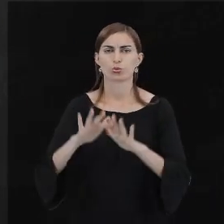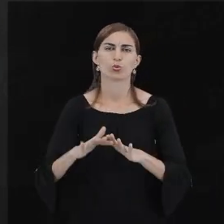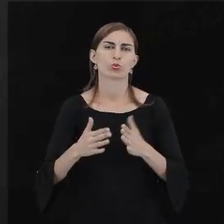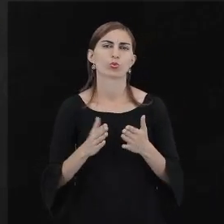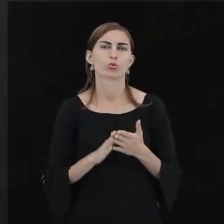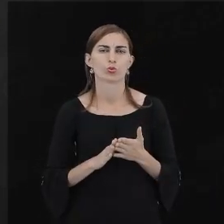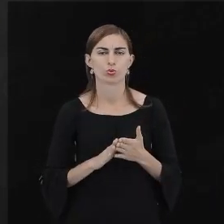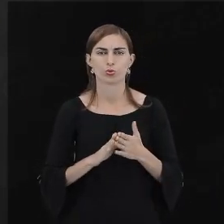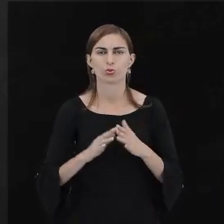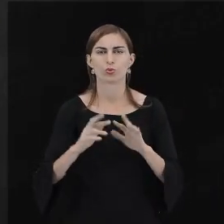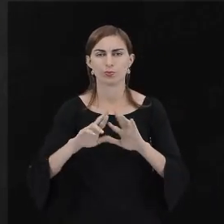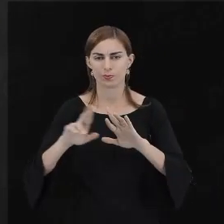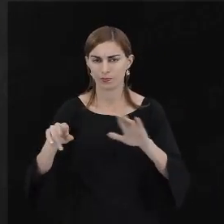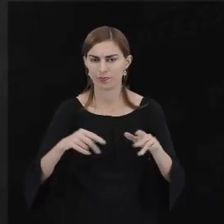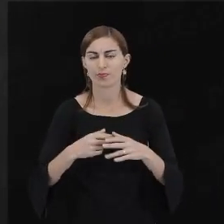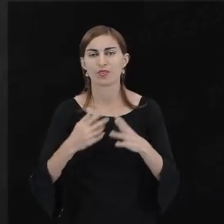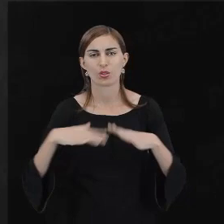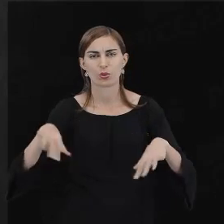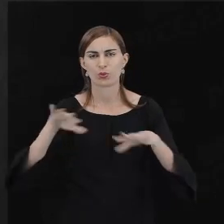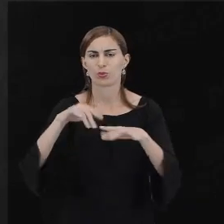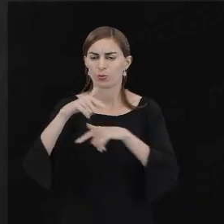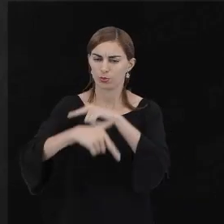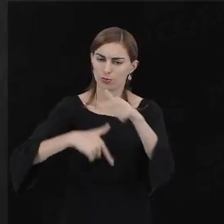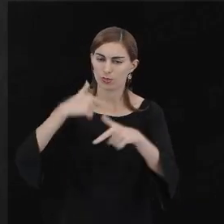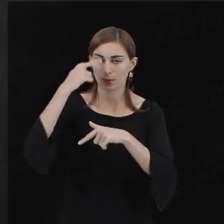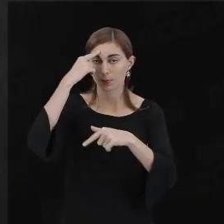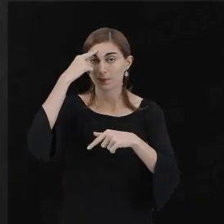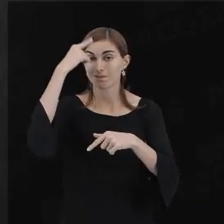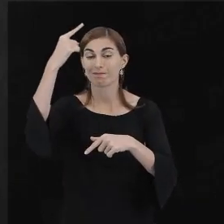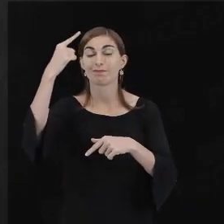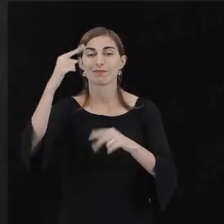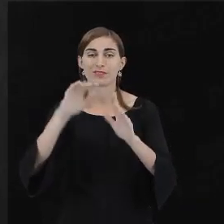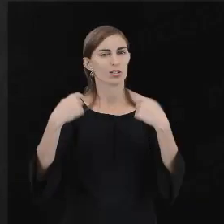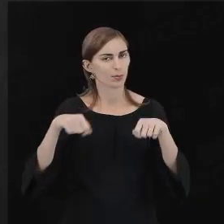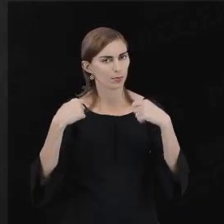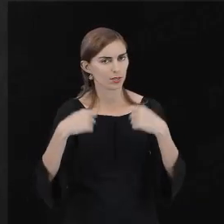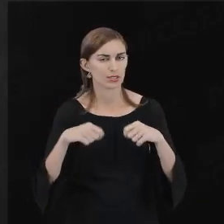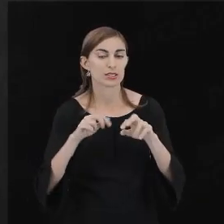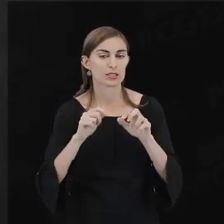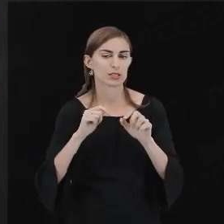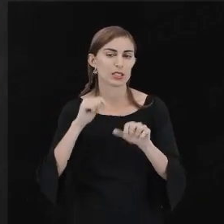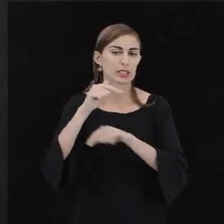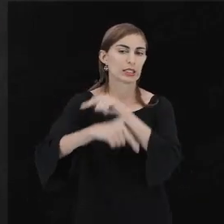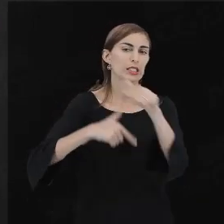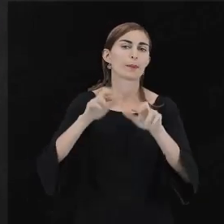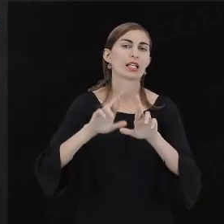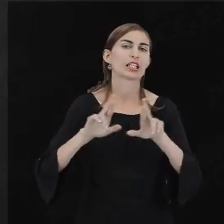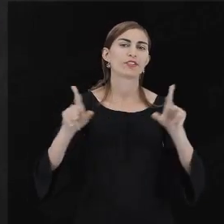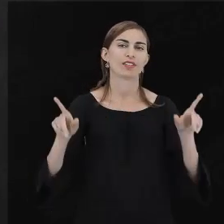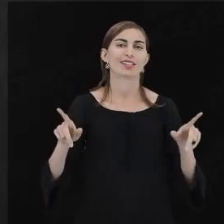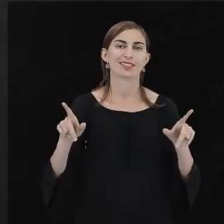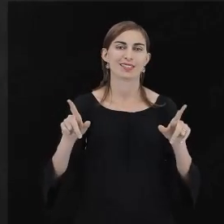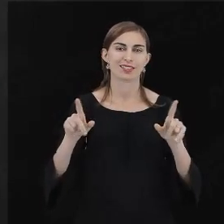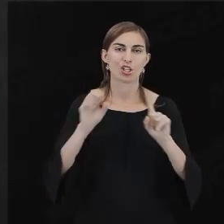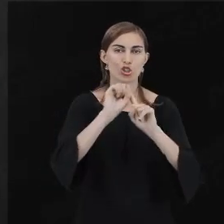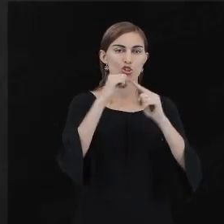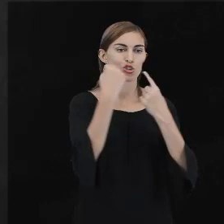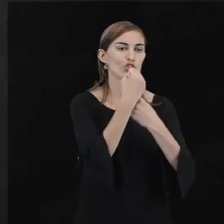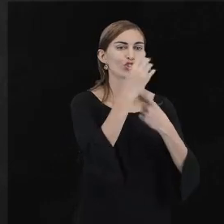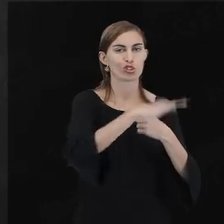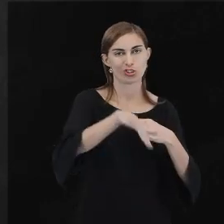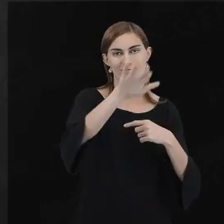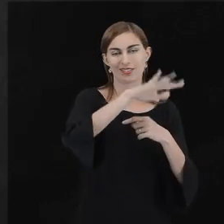sociologia das diferenças, as distintas posições dos sujeitos no mundo, como é que eles assumem essa posição